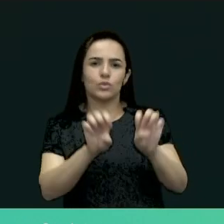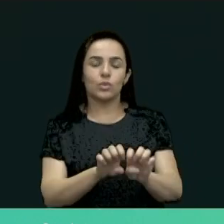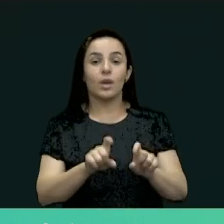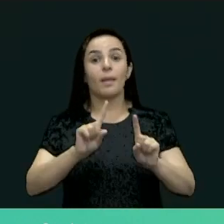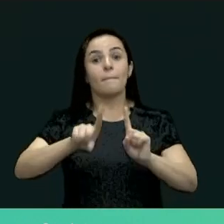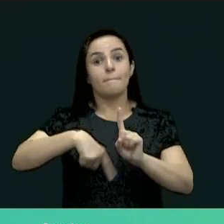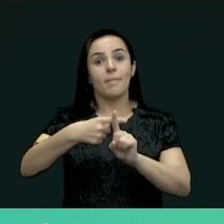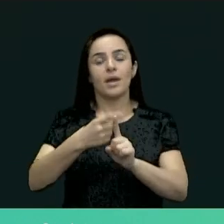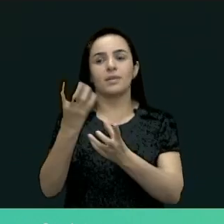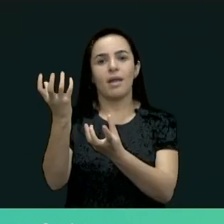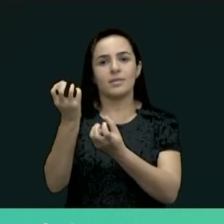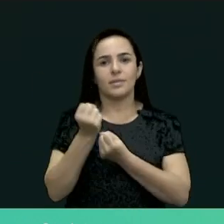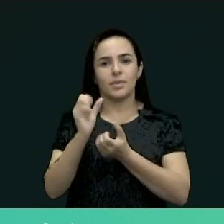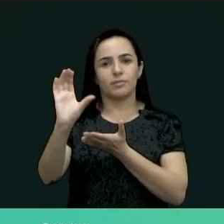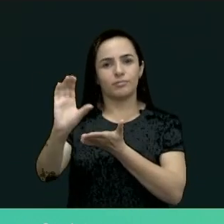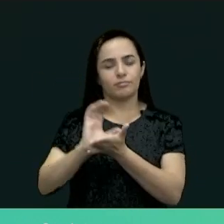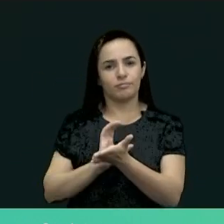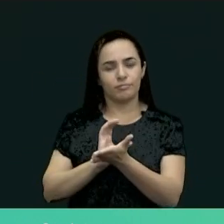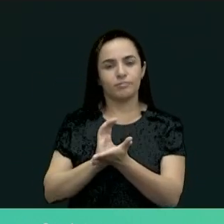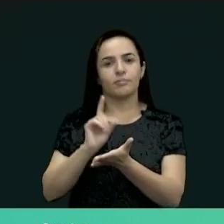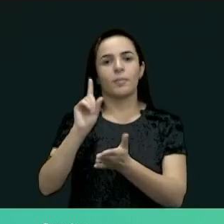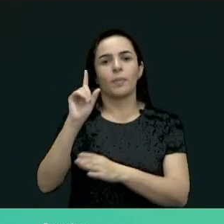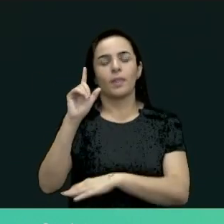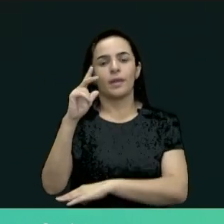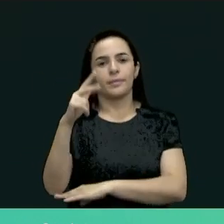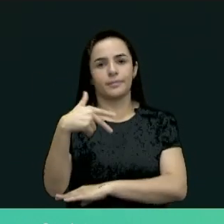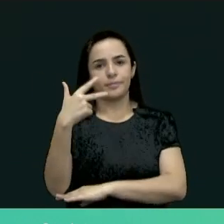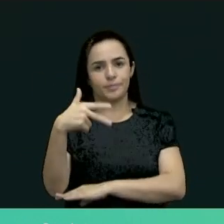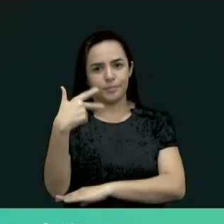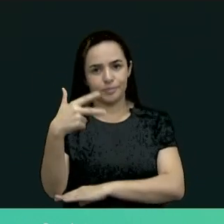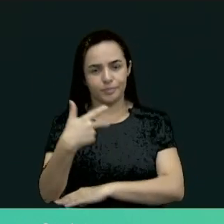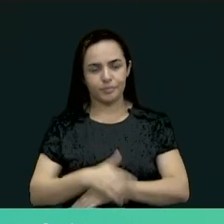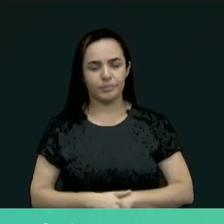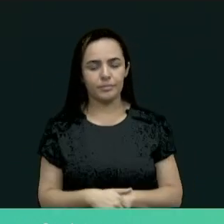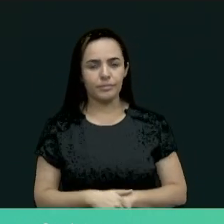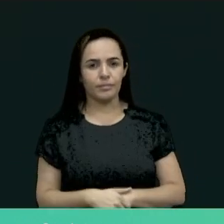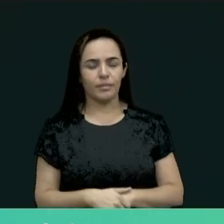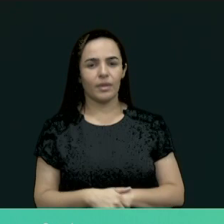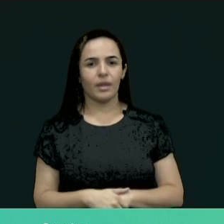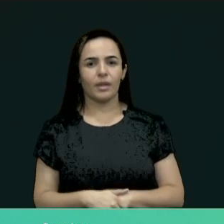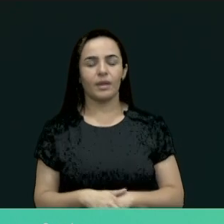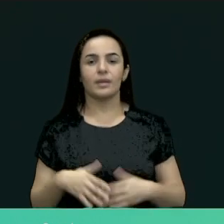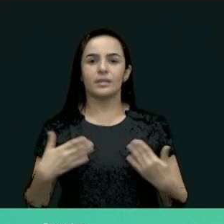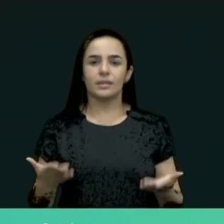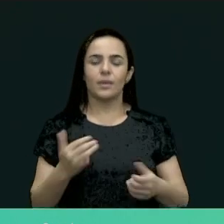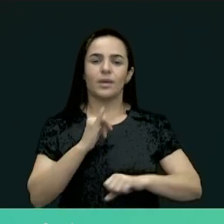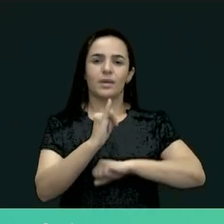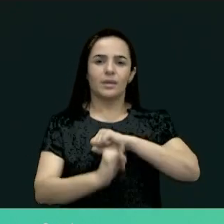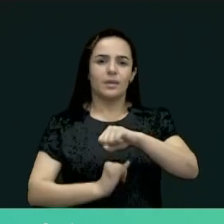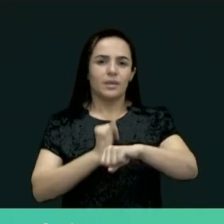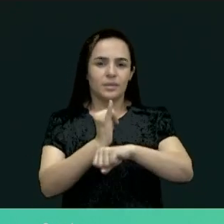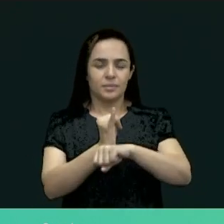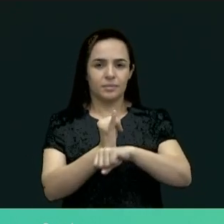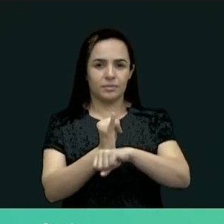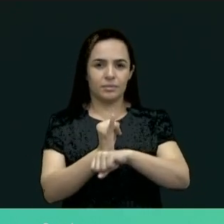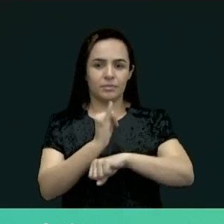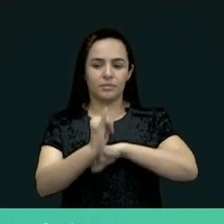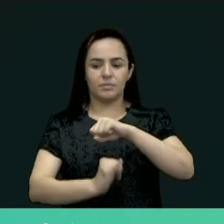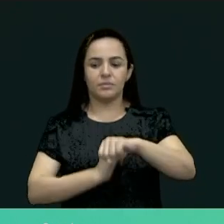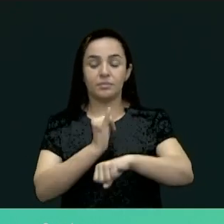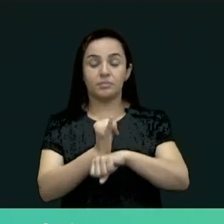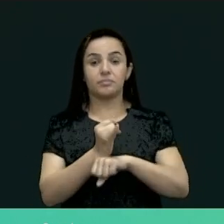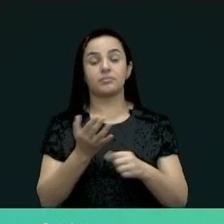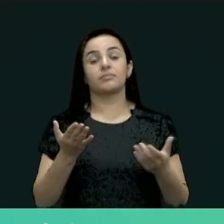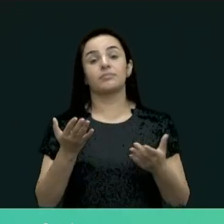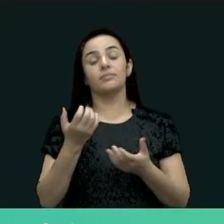também os investimentos em energia eólica offshore. Bom, nesse contexto internacional que eu agora mencionei, em que